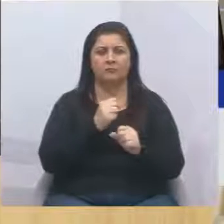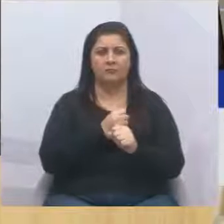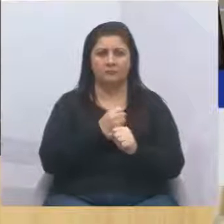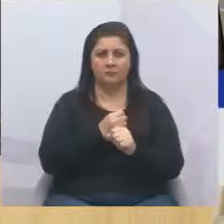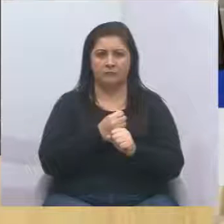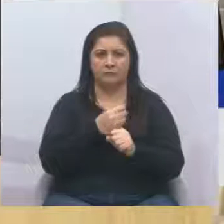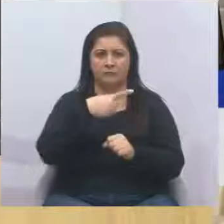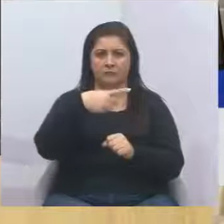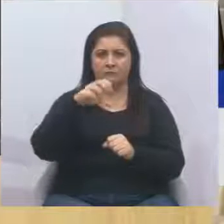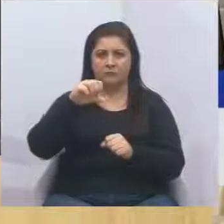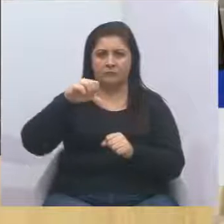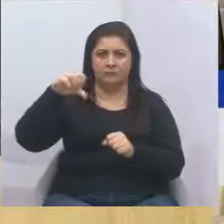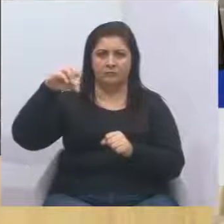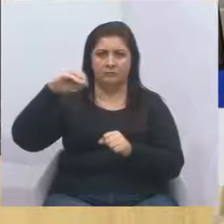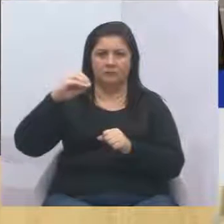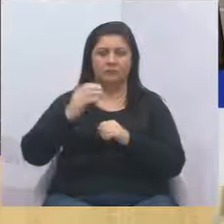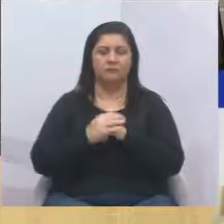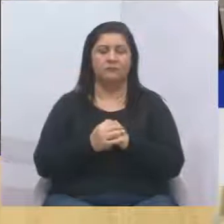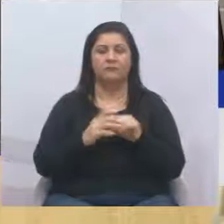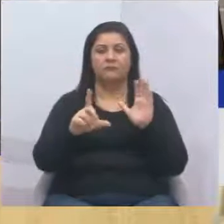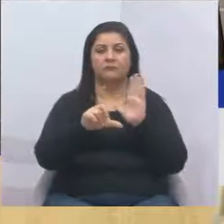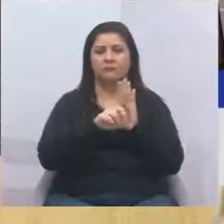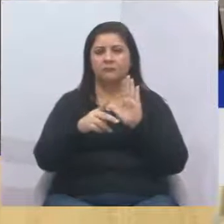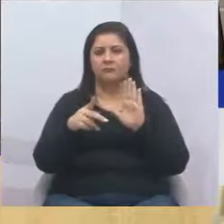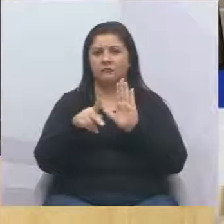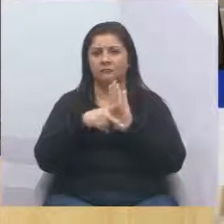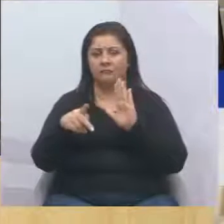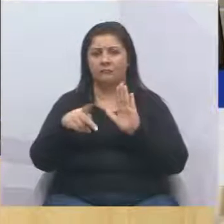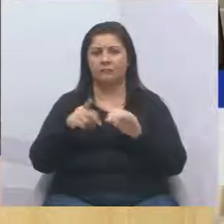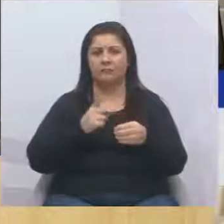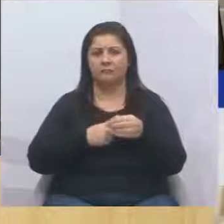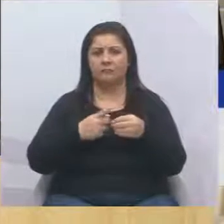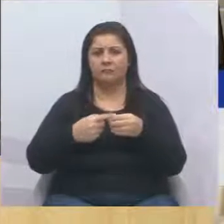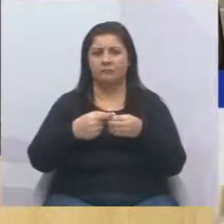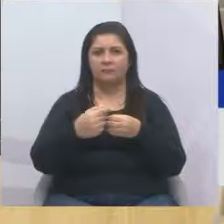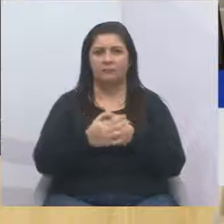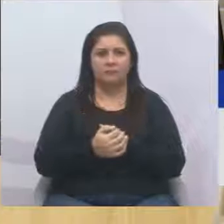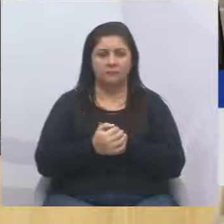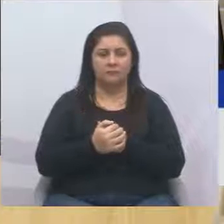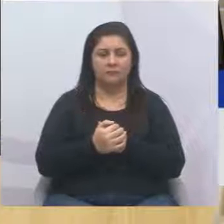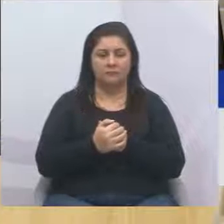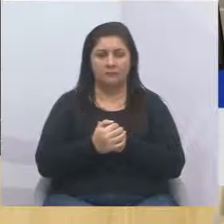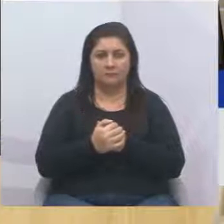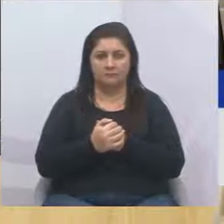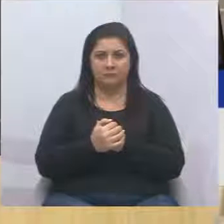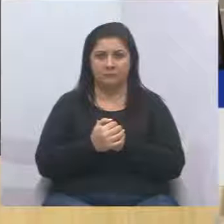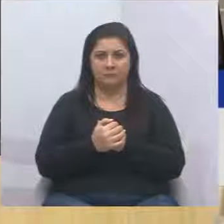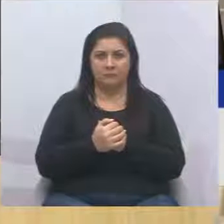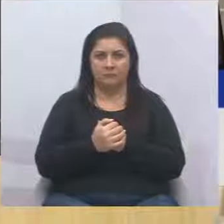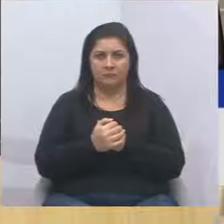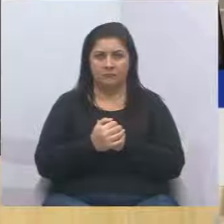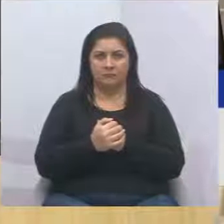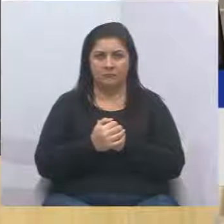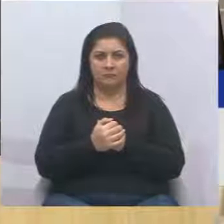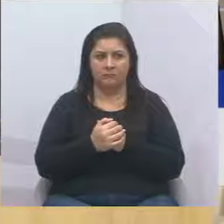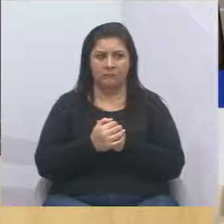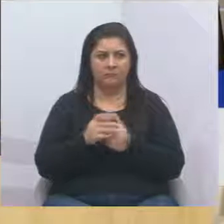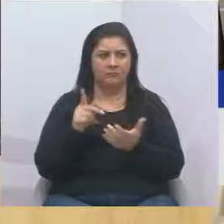de 1990, Lei Orgânica do Município de Jacareí, relativamente às árvores do